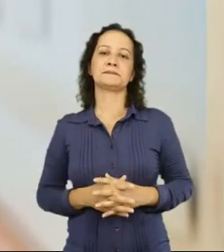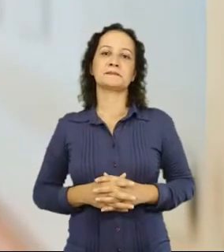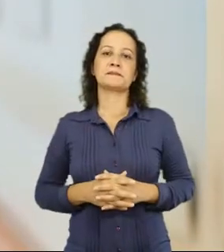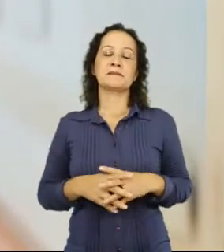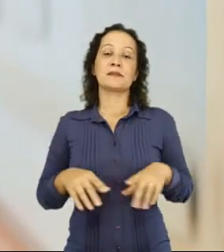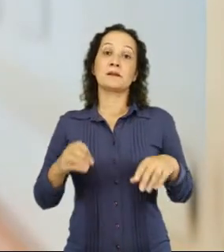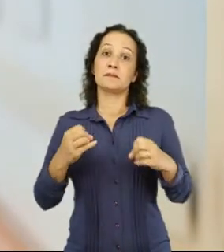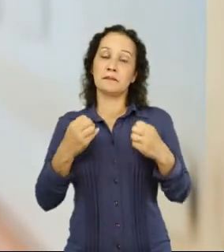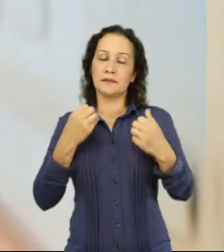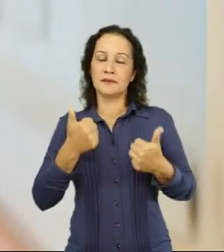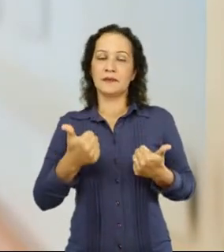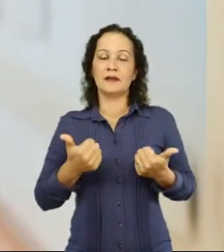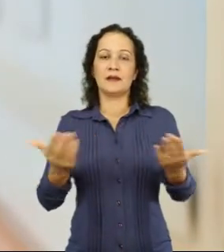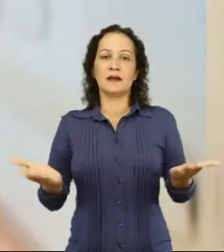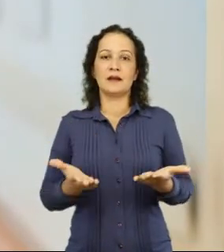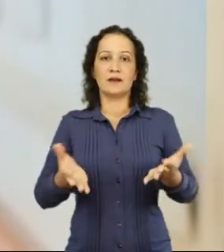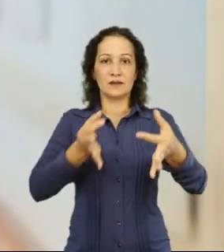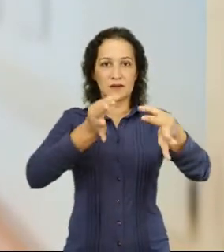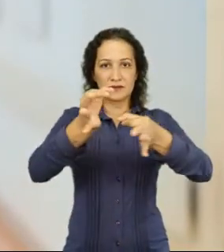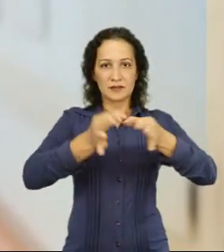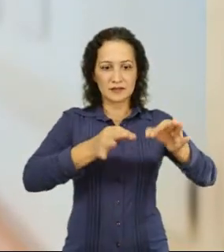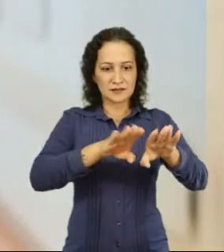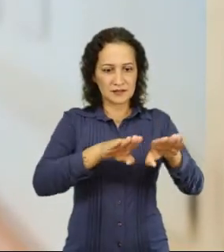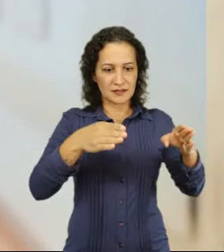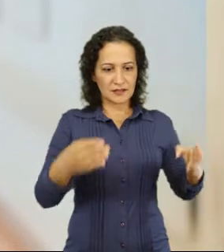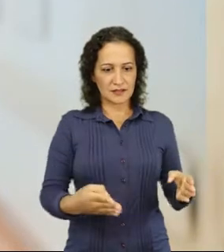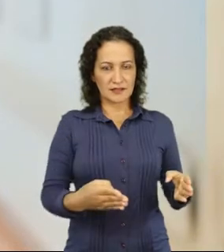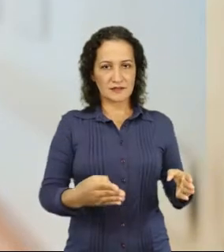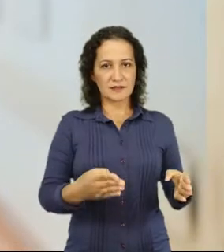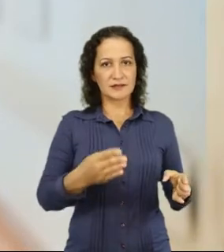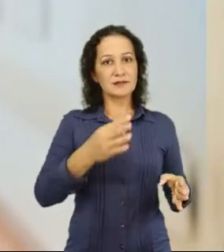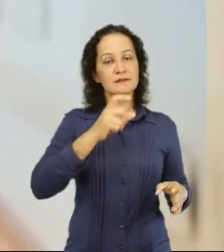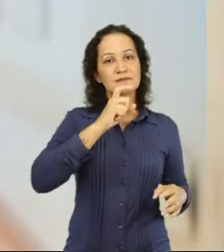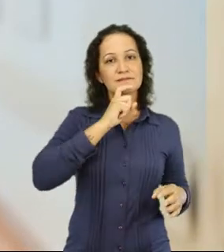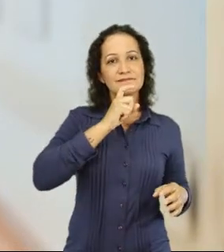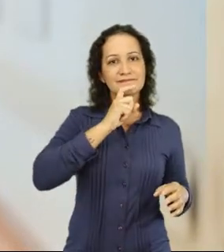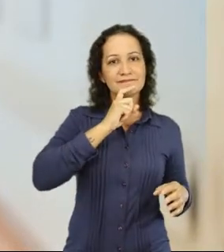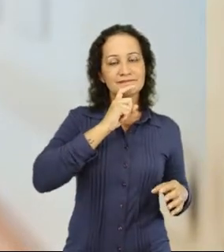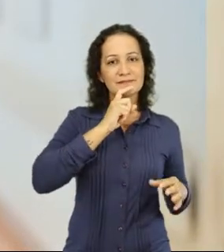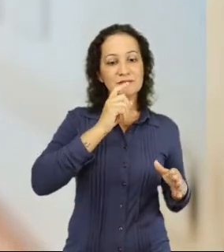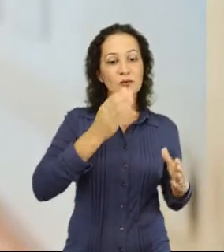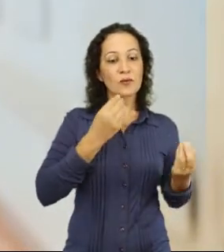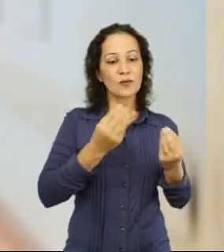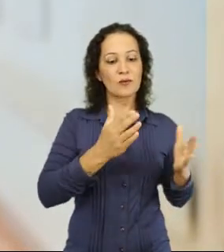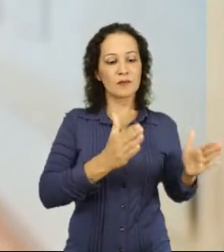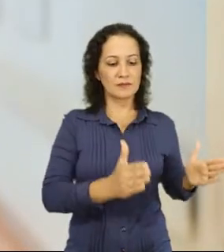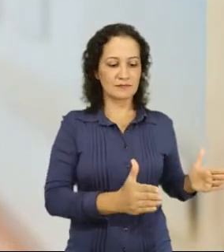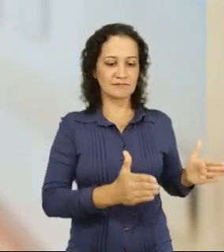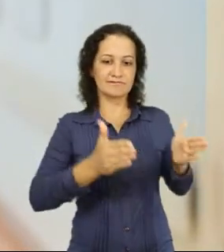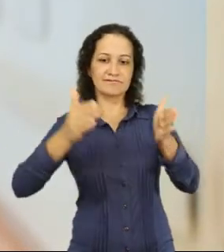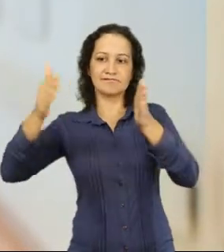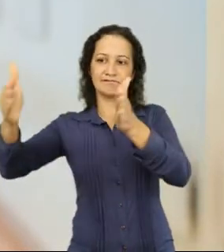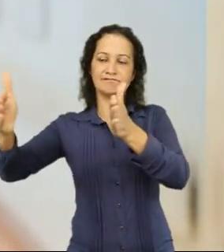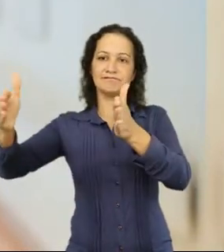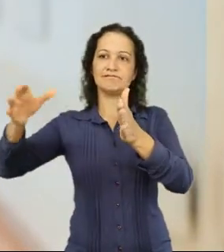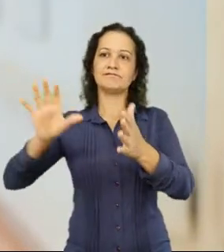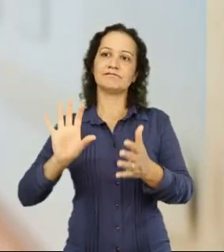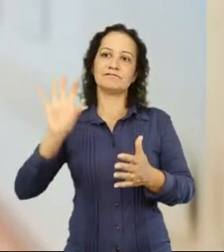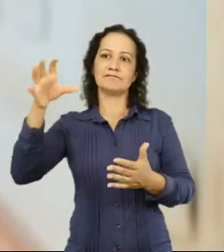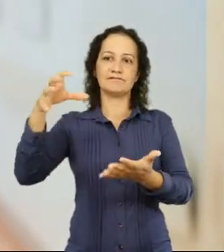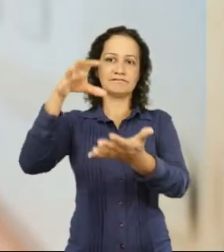lá. Em relação à organização das caixas térmicas para transporte, é importante ressaltarmos que